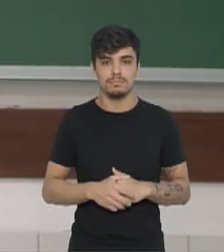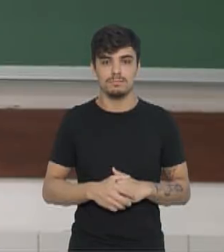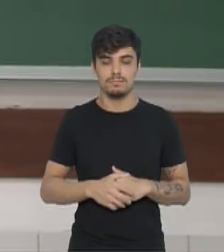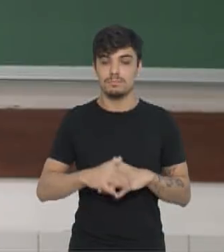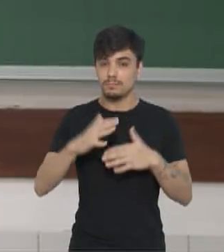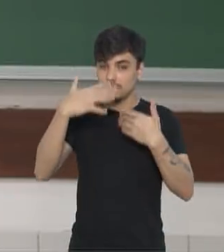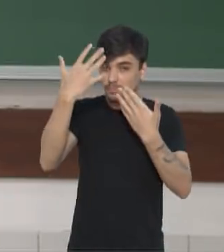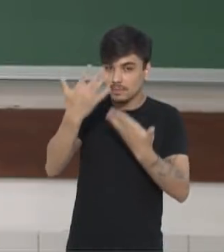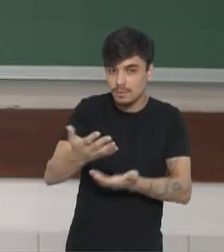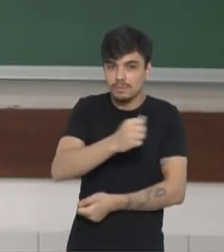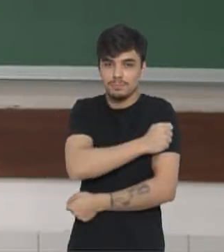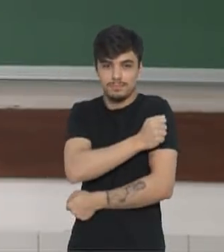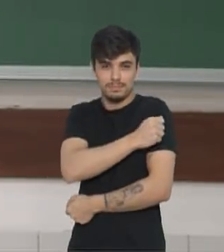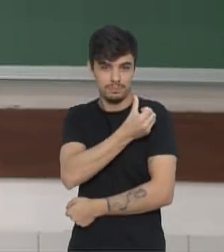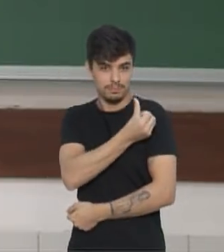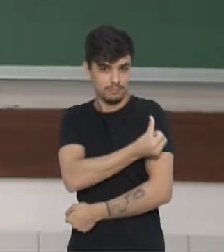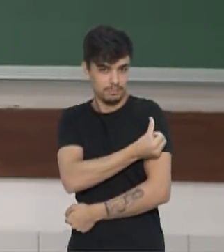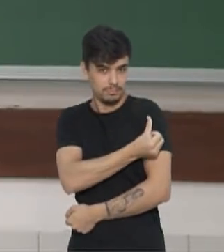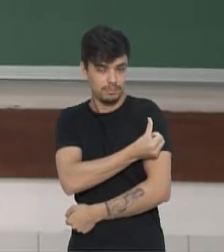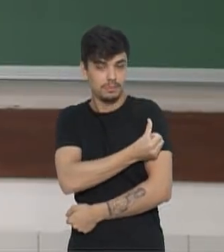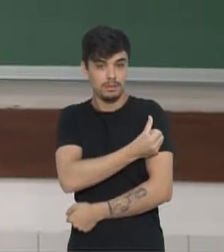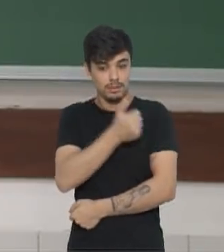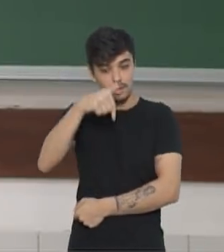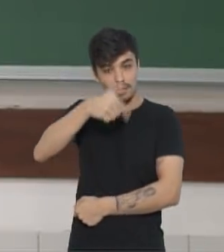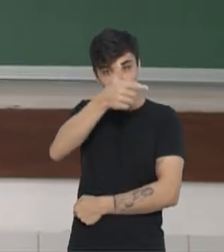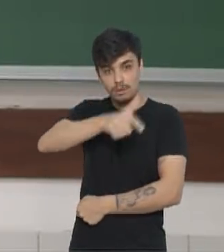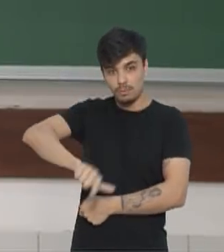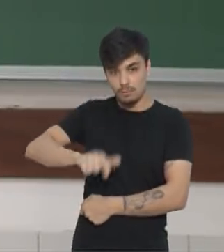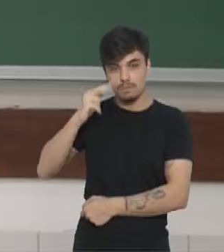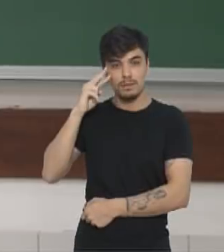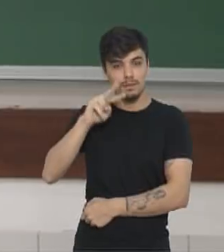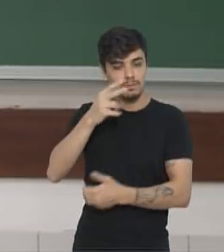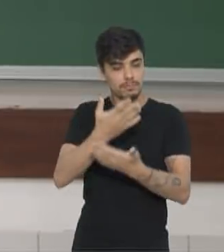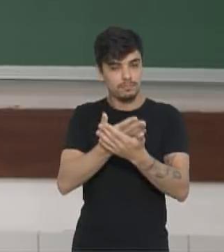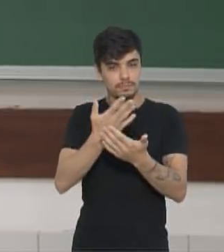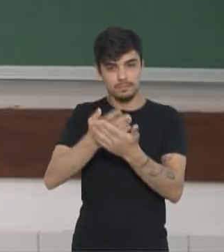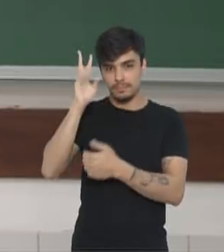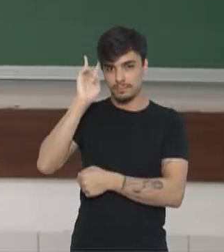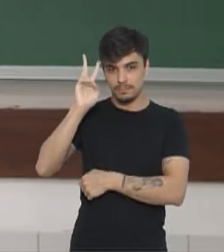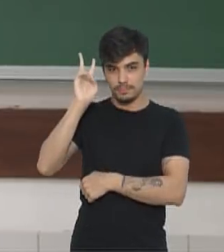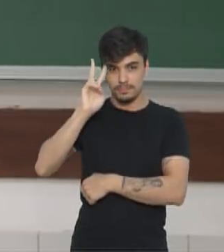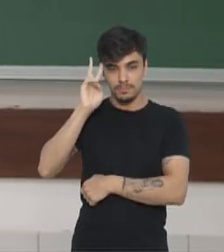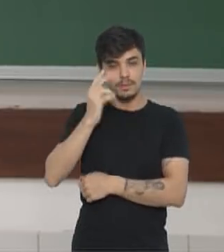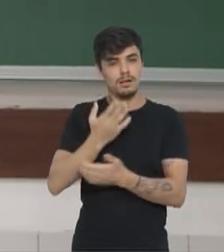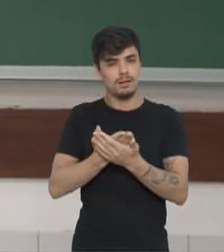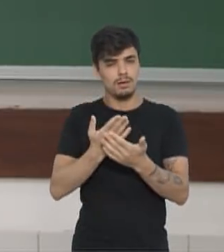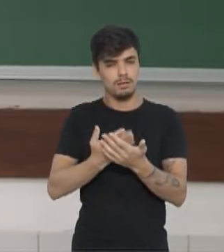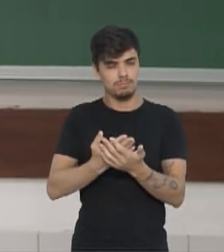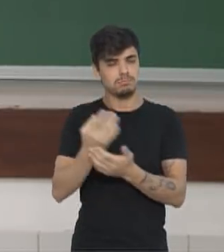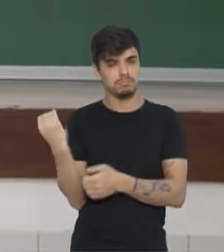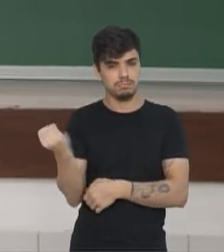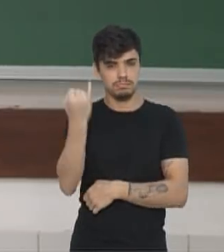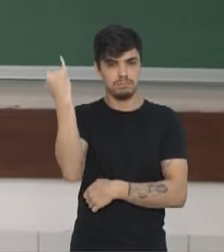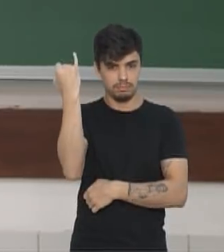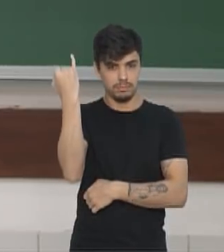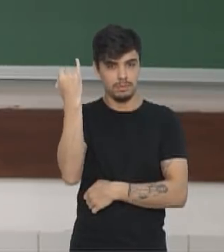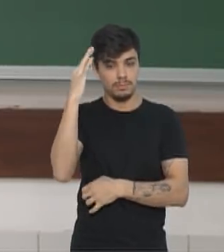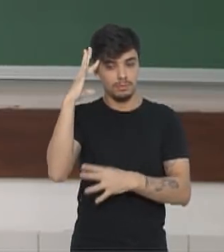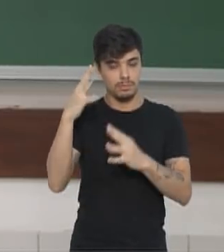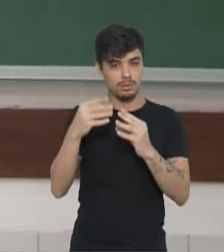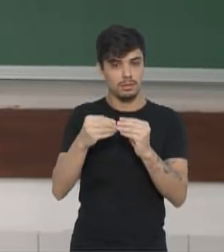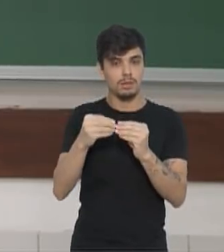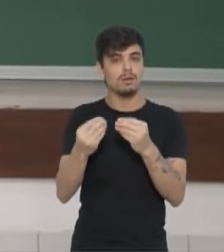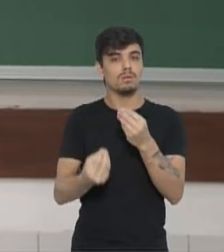Saudações, alunos de sexto ano! Estamos aqui novamente para assistir mais uma aula de História, uma aula muito importante para a gente entender